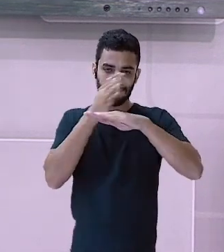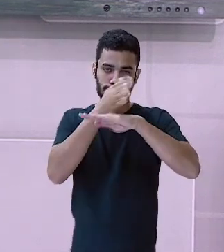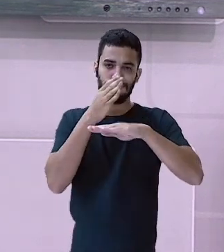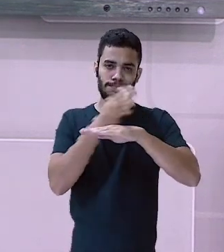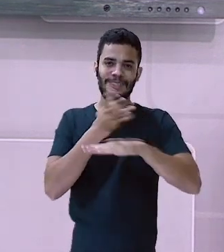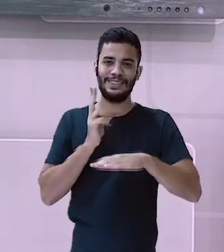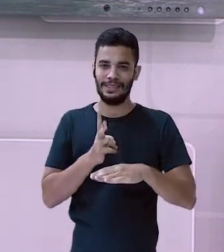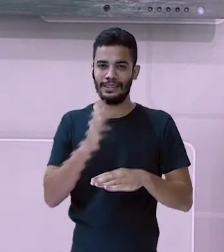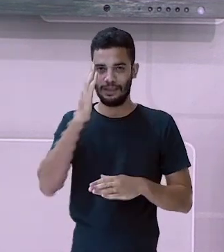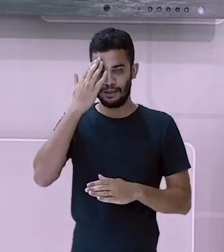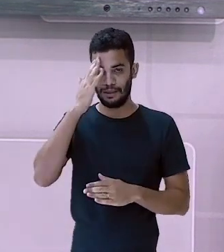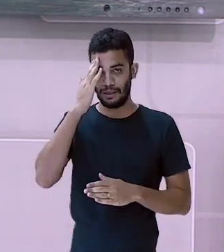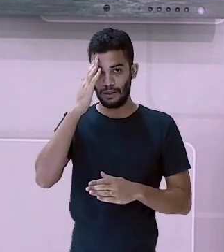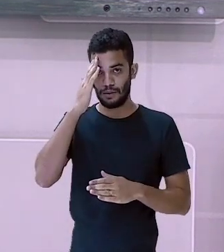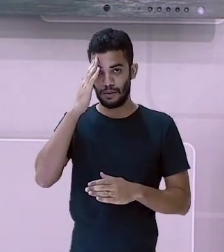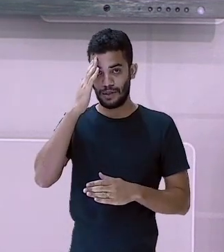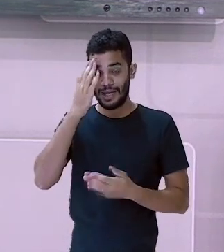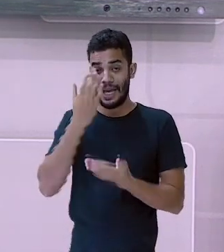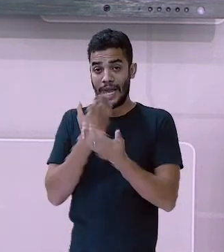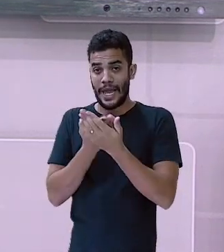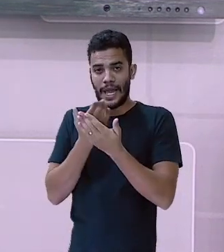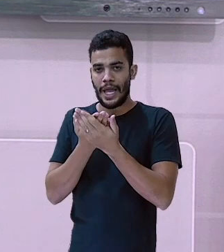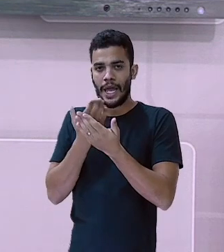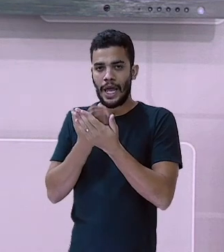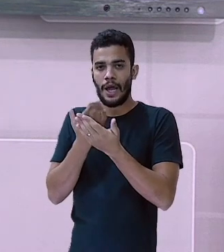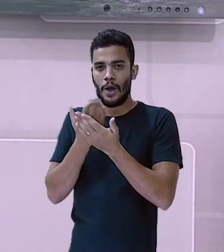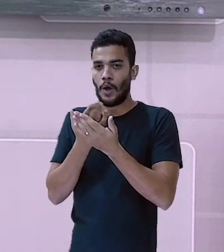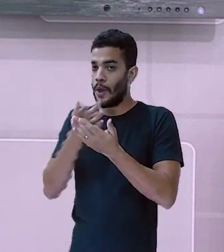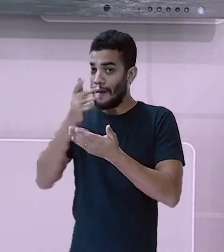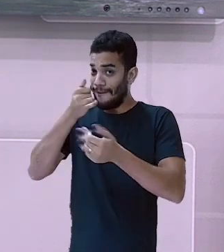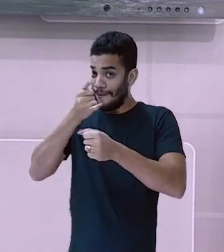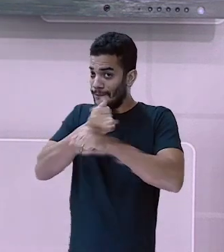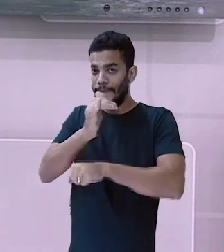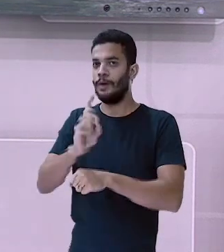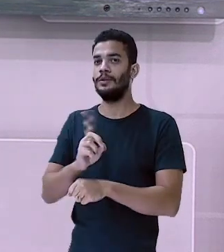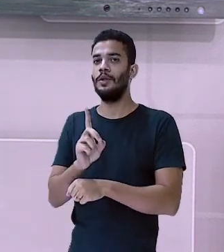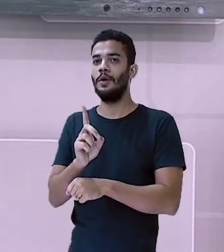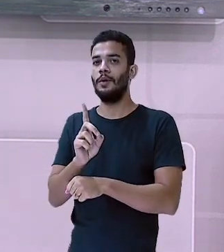precisar. E não perca o nosso próximo encontro. Ó,